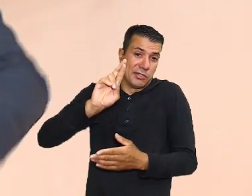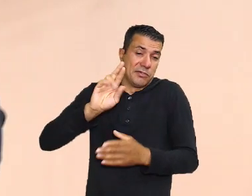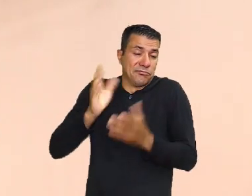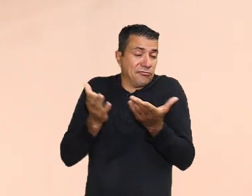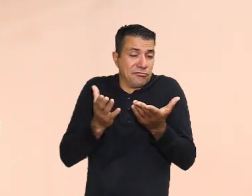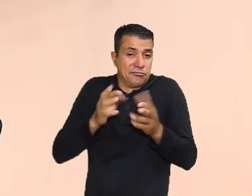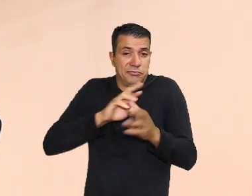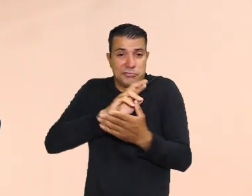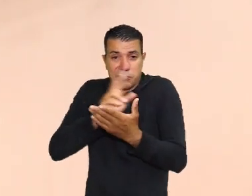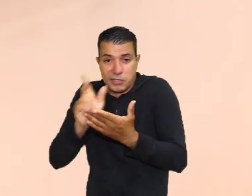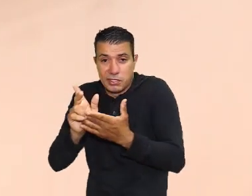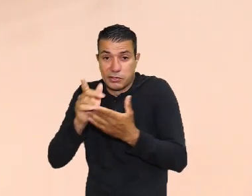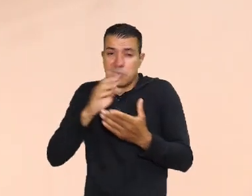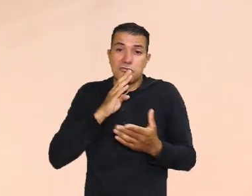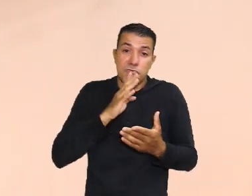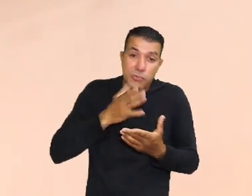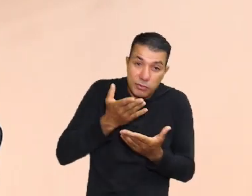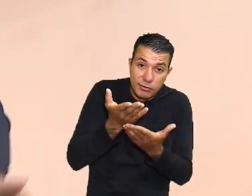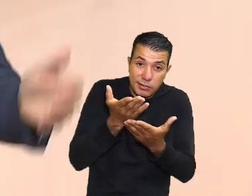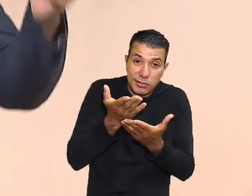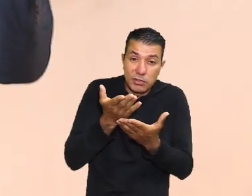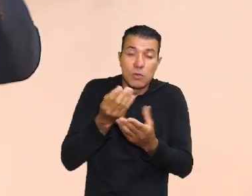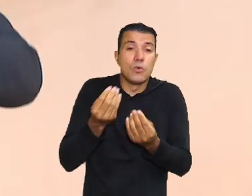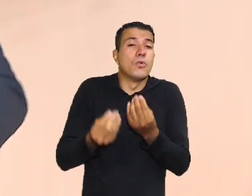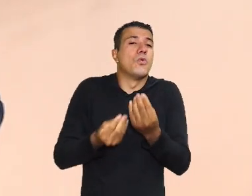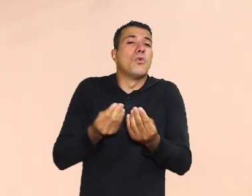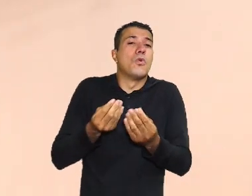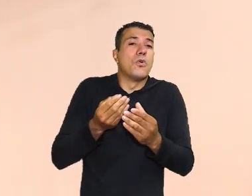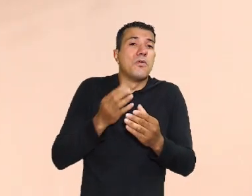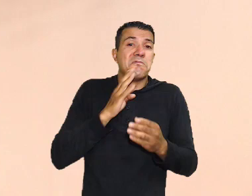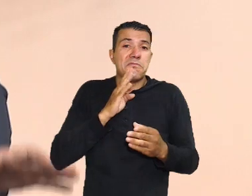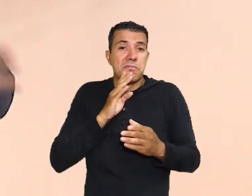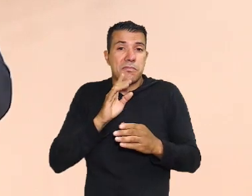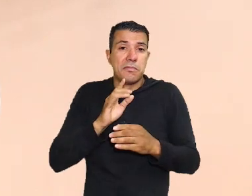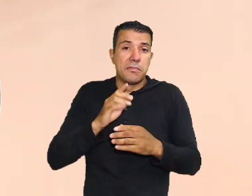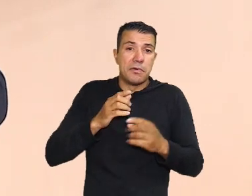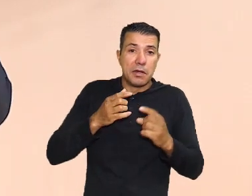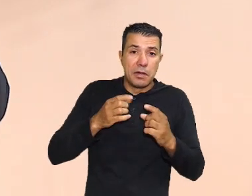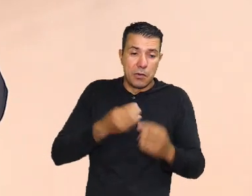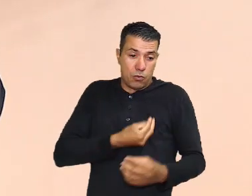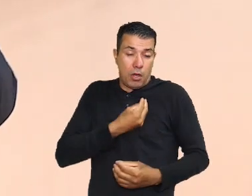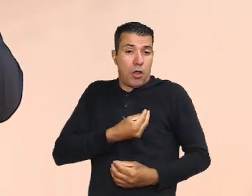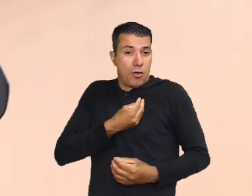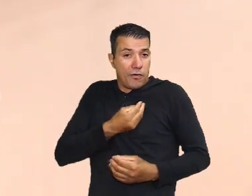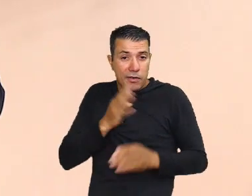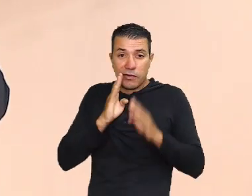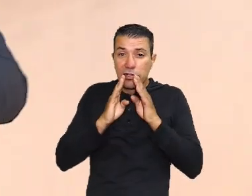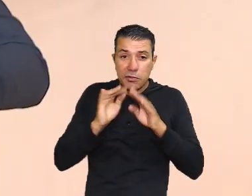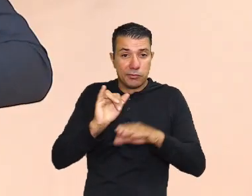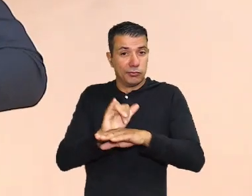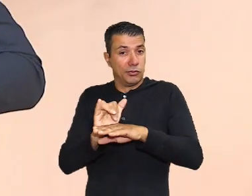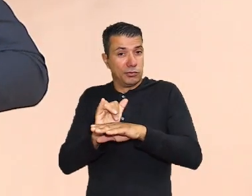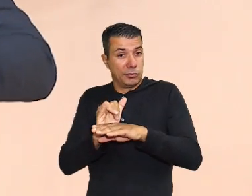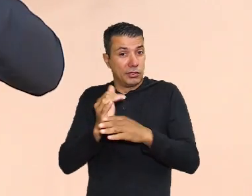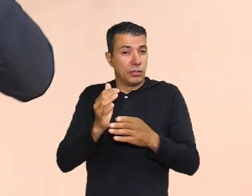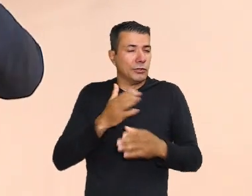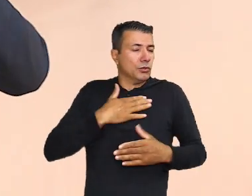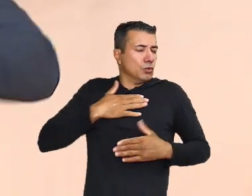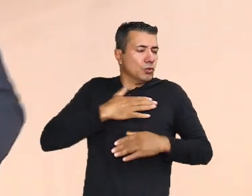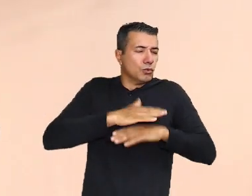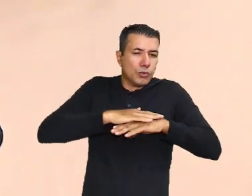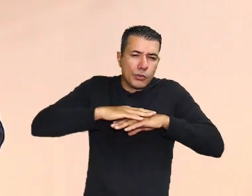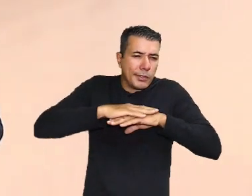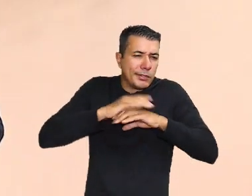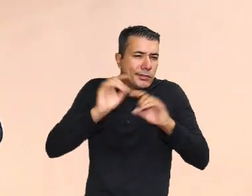queremos te conhecer, tudo bem? Você que tem acompanhado as nossas lives ou está chegando por aqui agora, saiba que nós temos um carinho